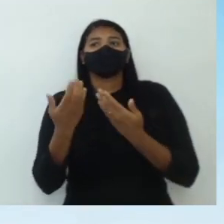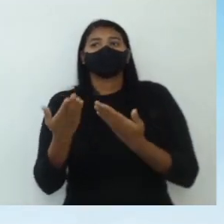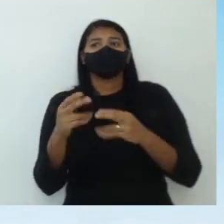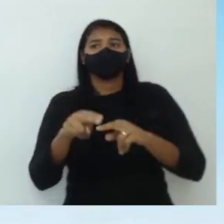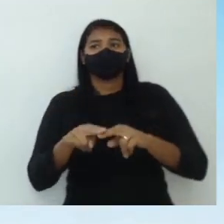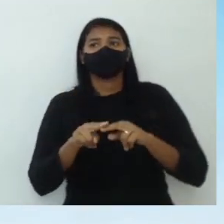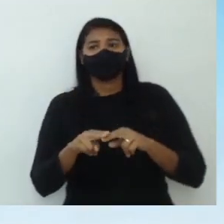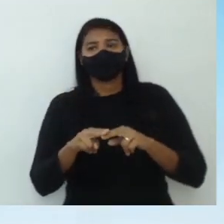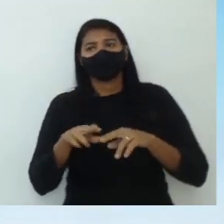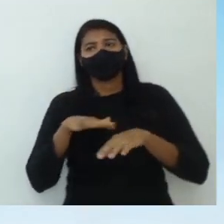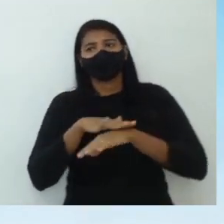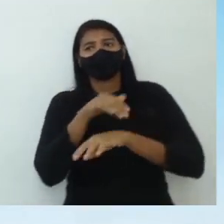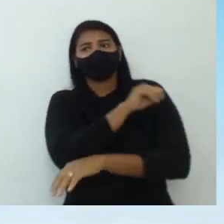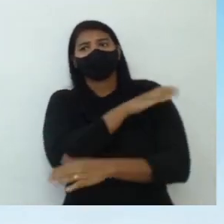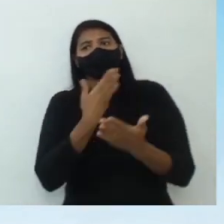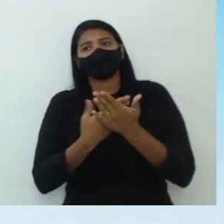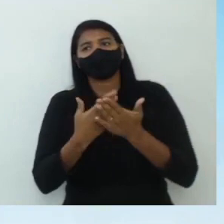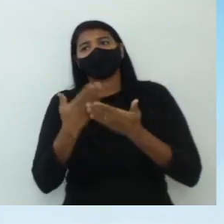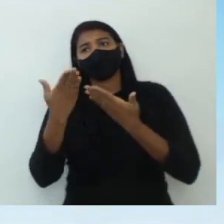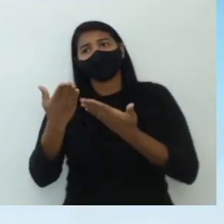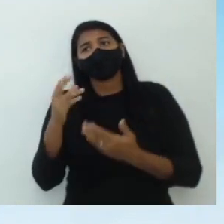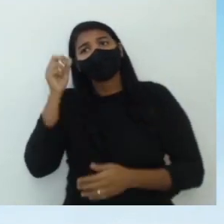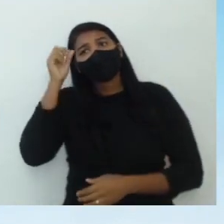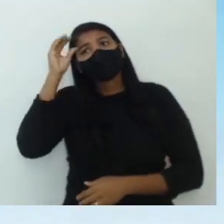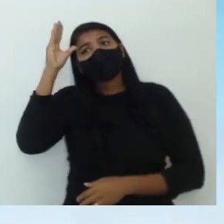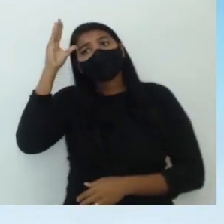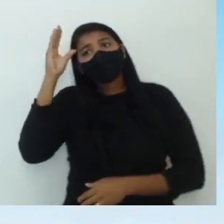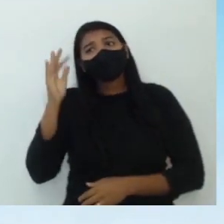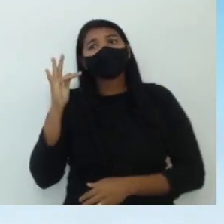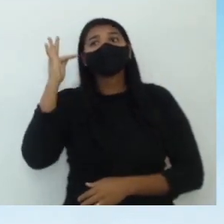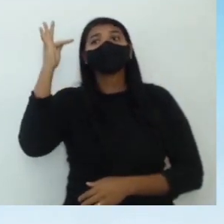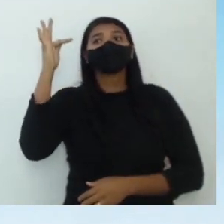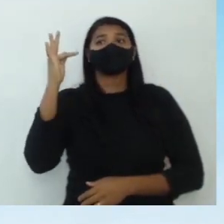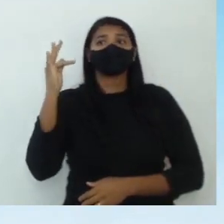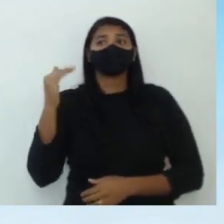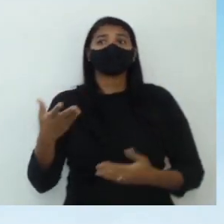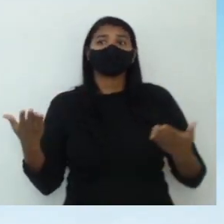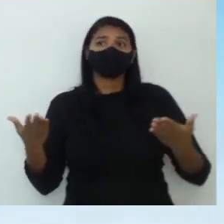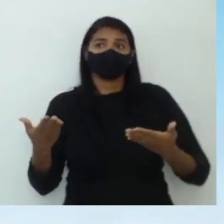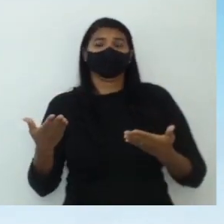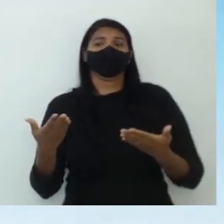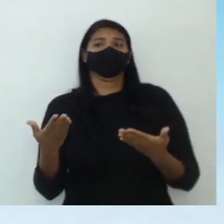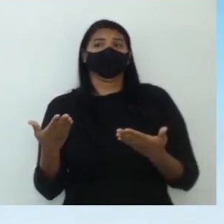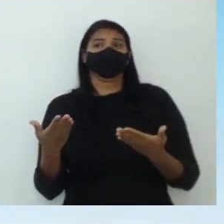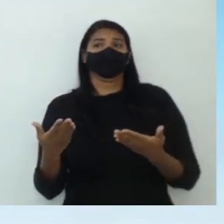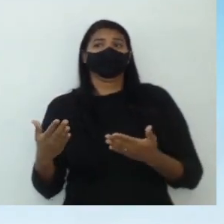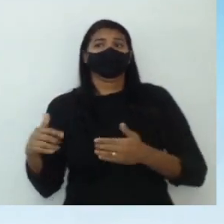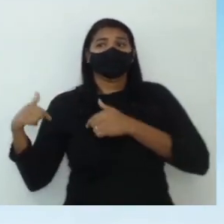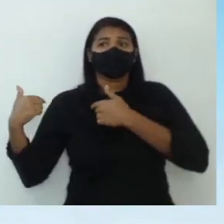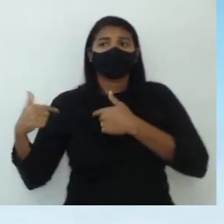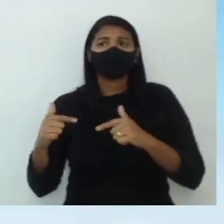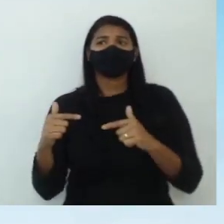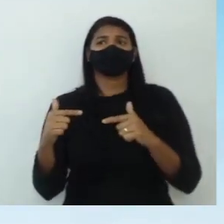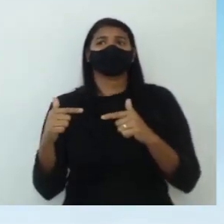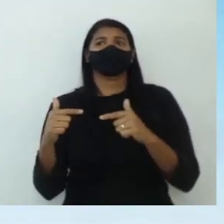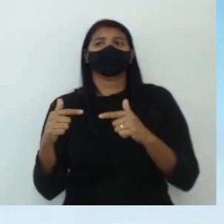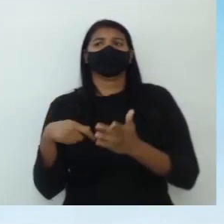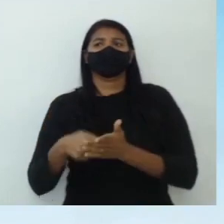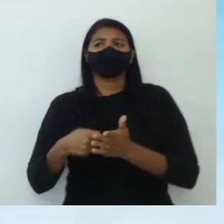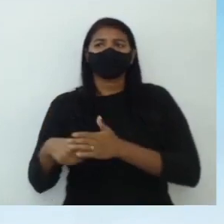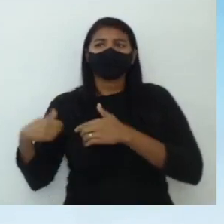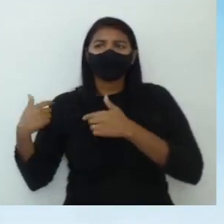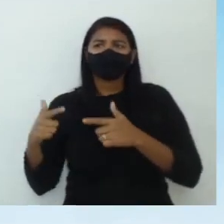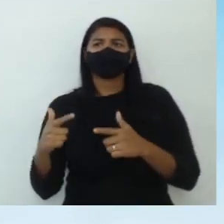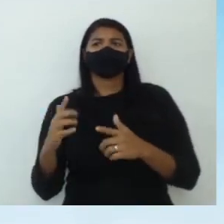com vocês, estudantes, porque vocês são inteligentes, vocês são aqueles que vão lutar por essas coisas no futuro. Então não é à